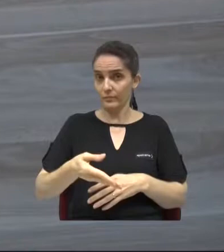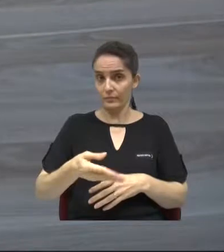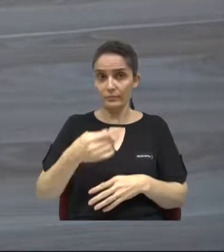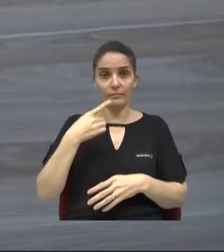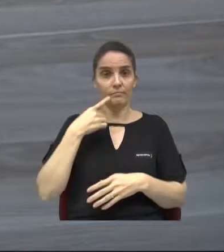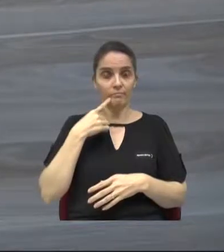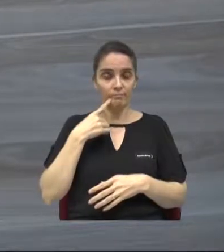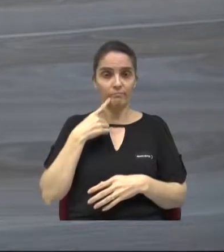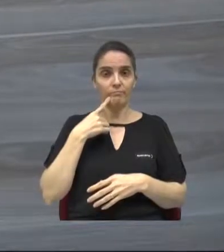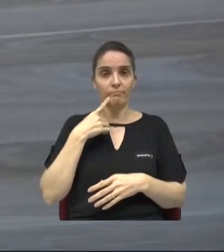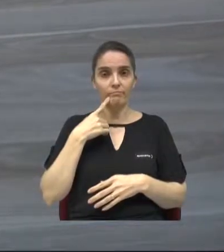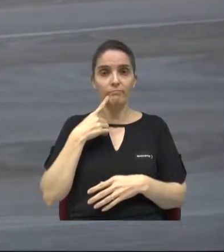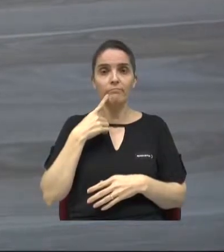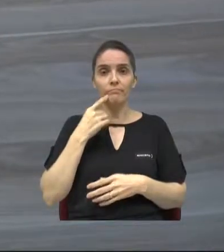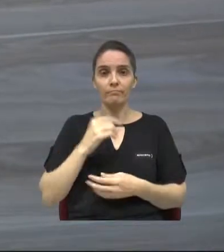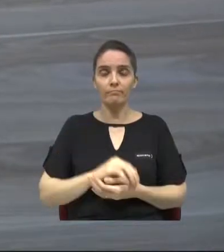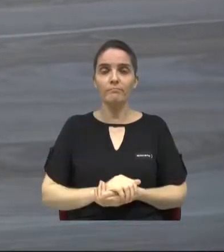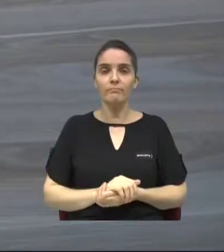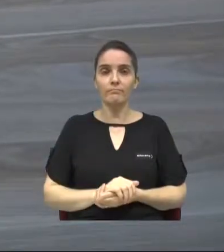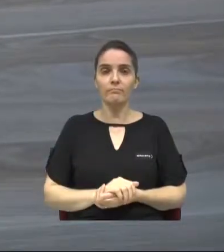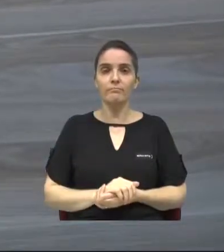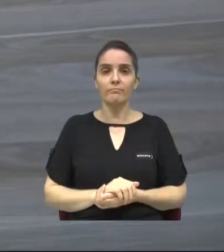momento onde veio, sentadinha